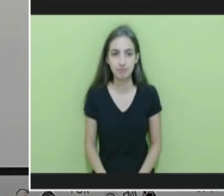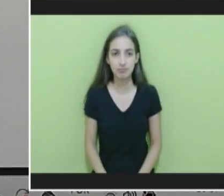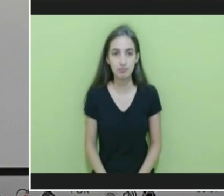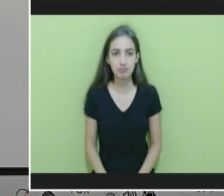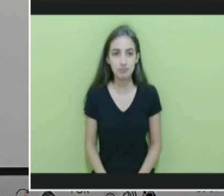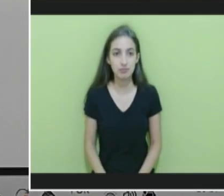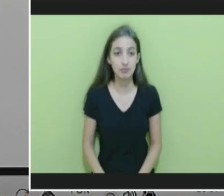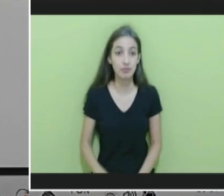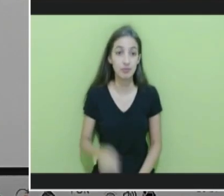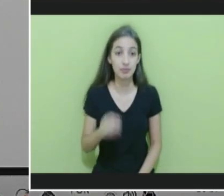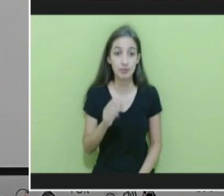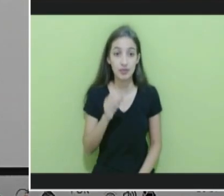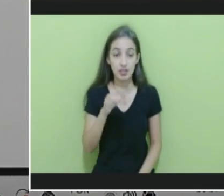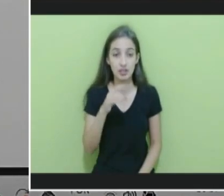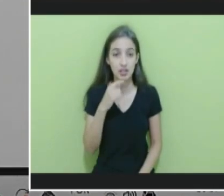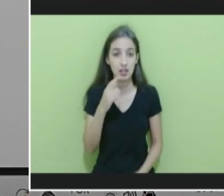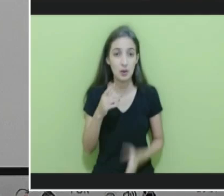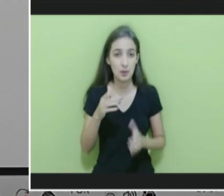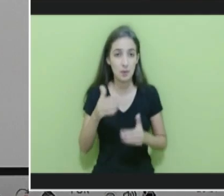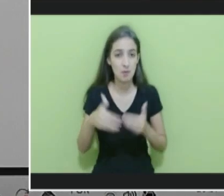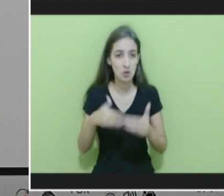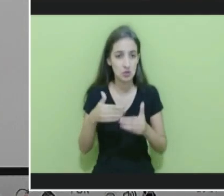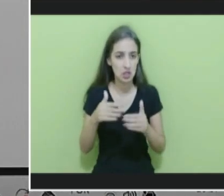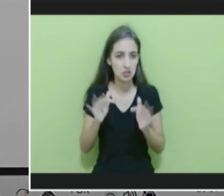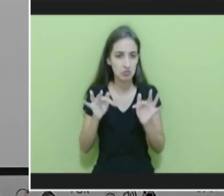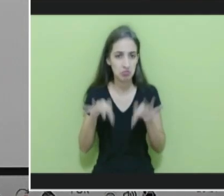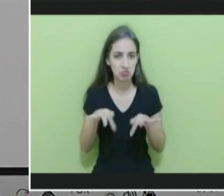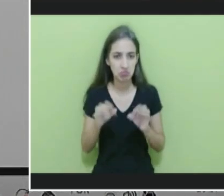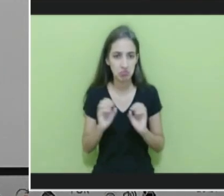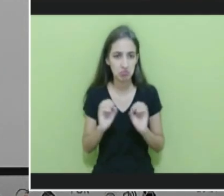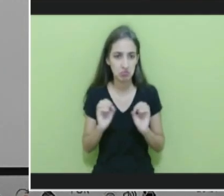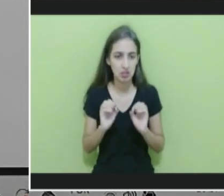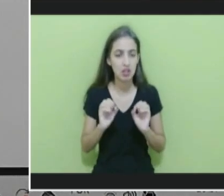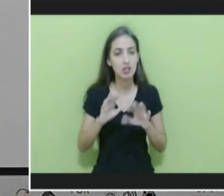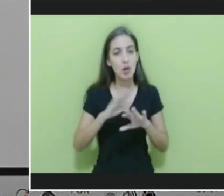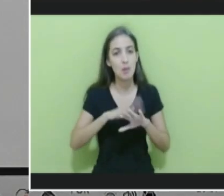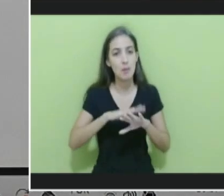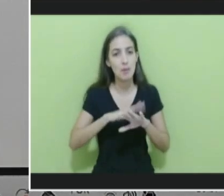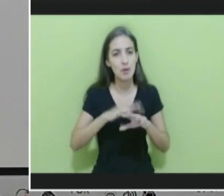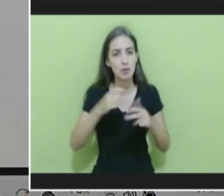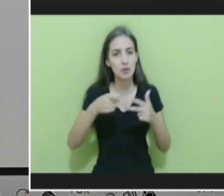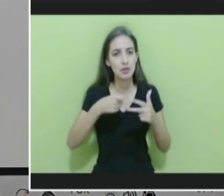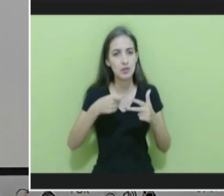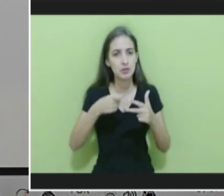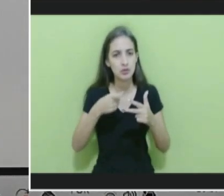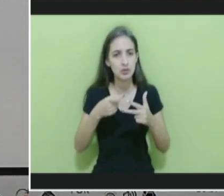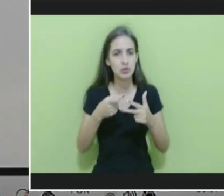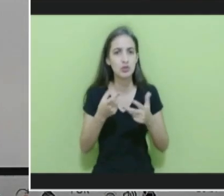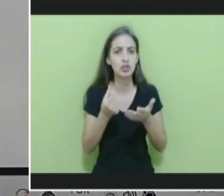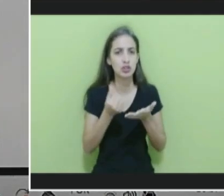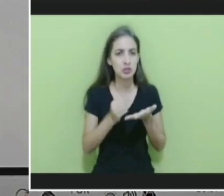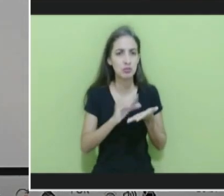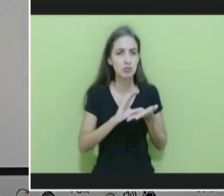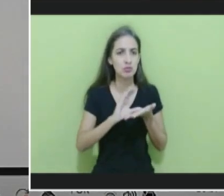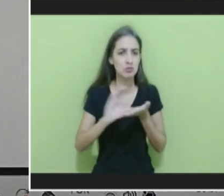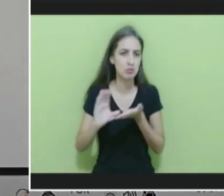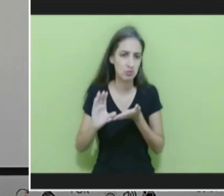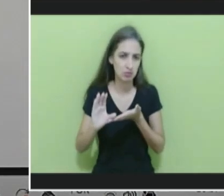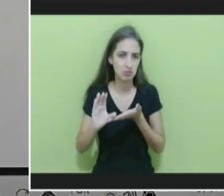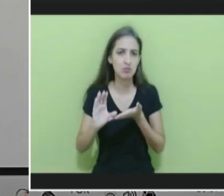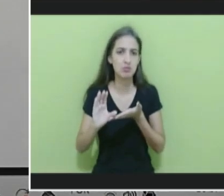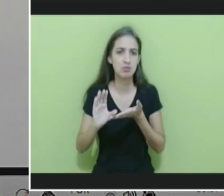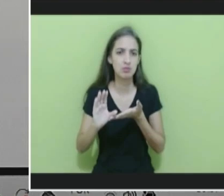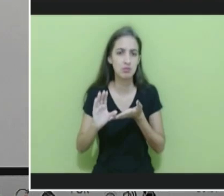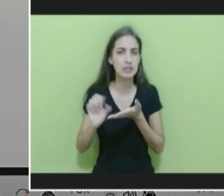de reestadualização da entidade UNIU, fica o Poder Executivo autorizado a repassar recursos financeiros para auxiliar nas despesas